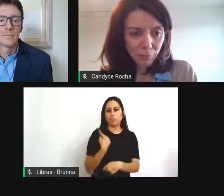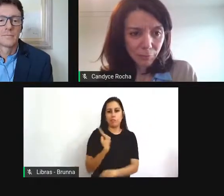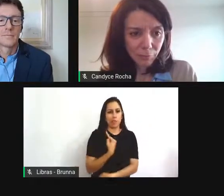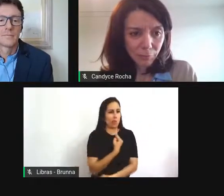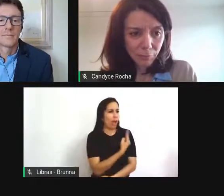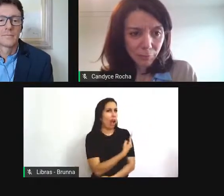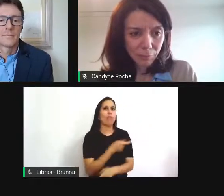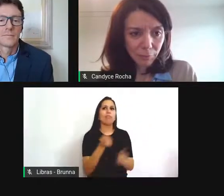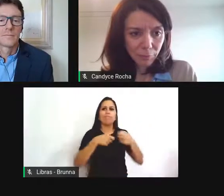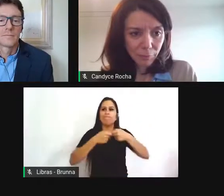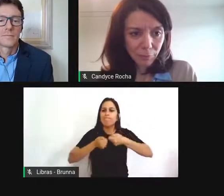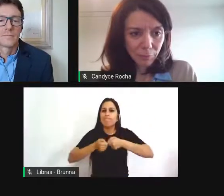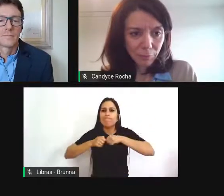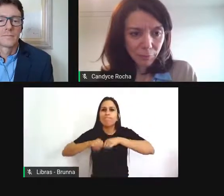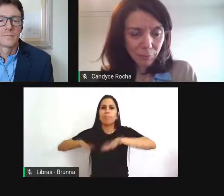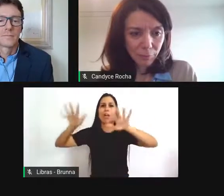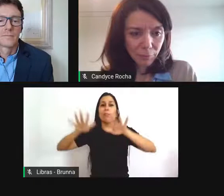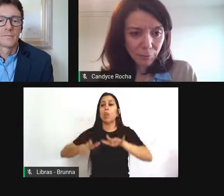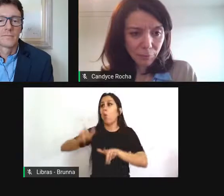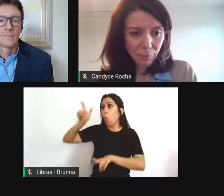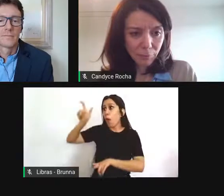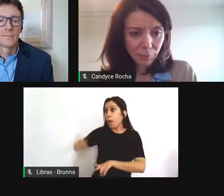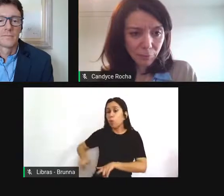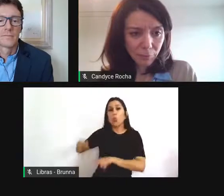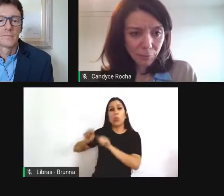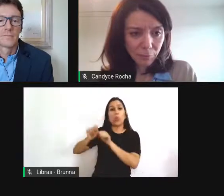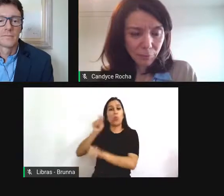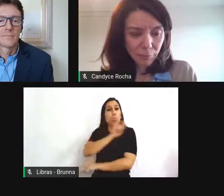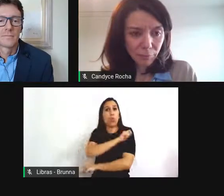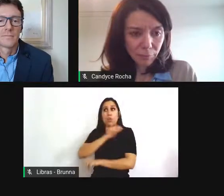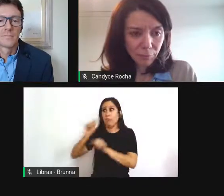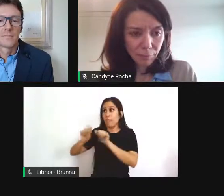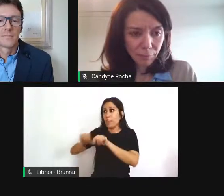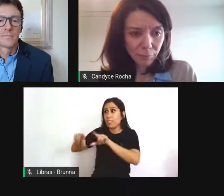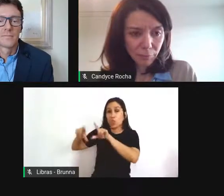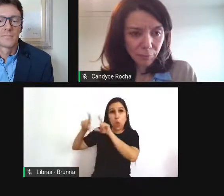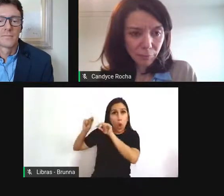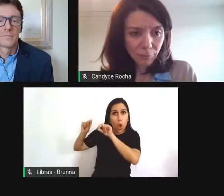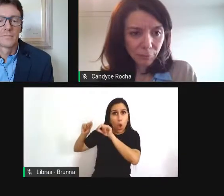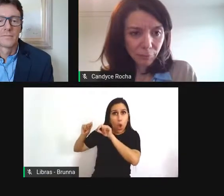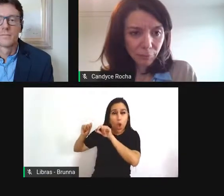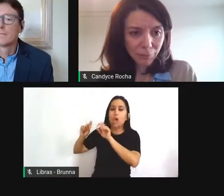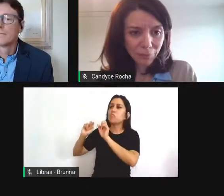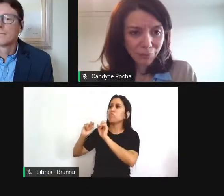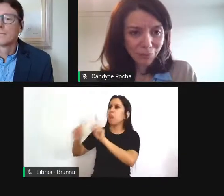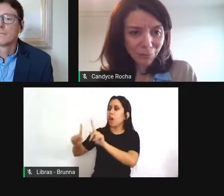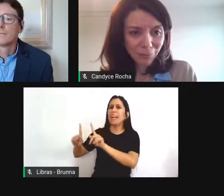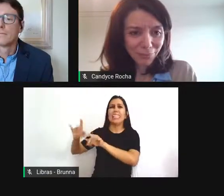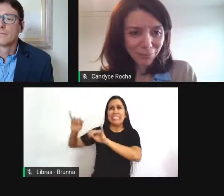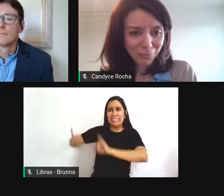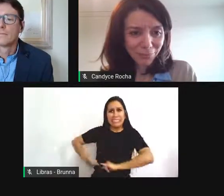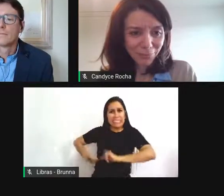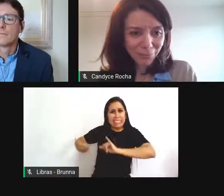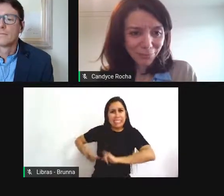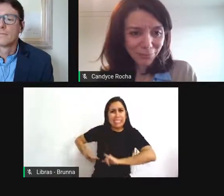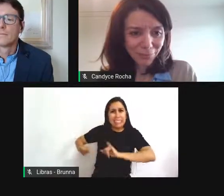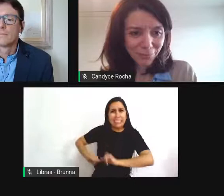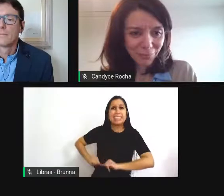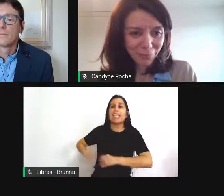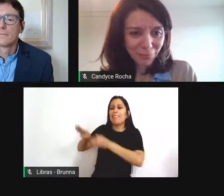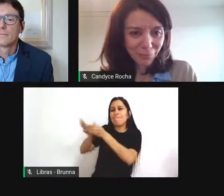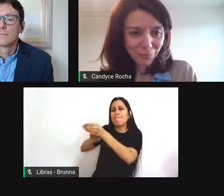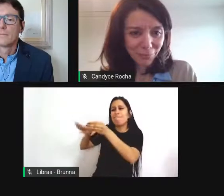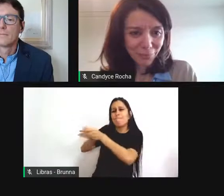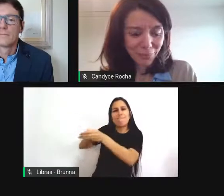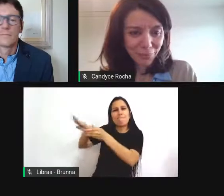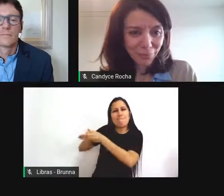o trabalho, depois que o aluno faz a escolha, desenvolve o trabalho, né, apanha do orientador e consegue produzir alguma coisa, aí